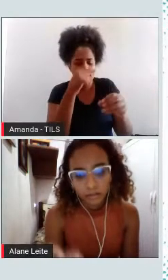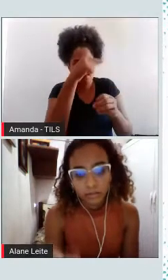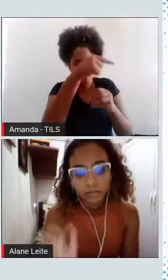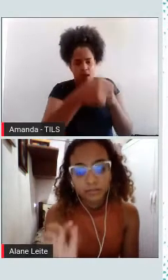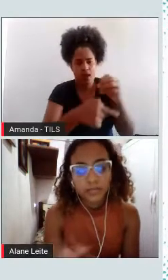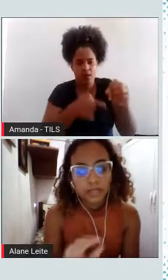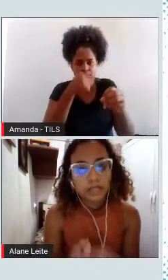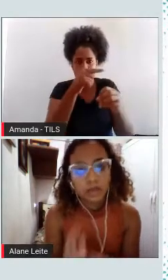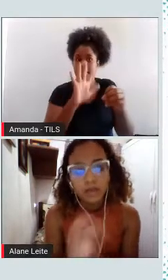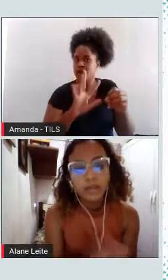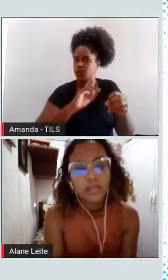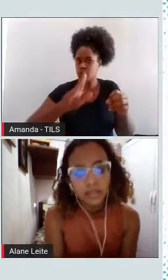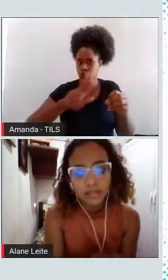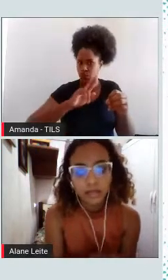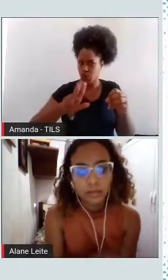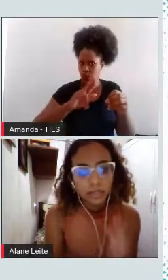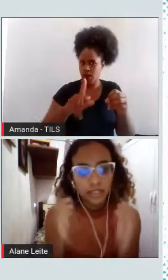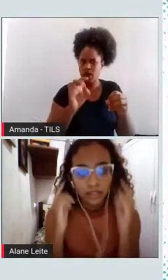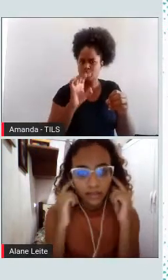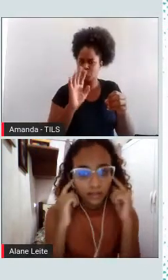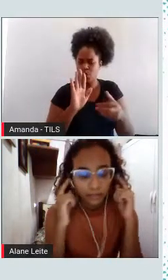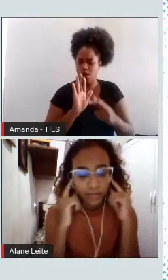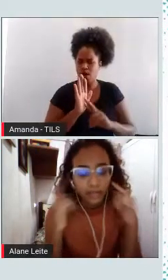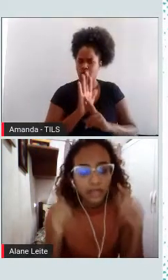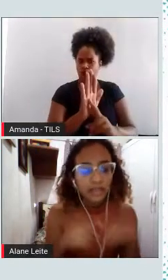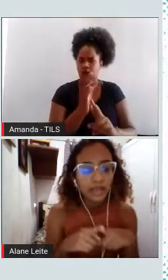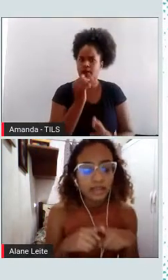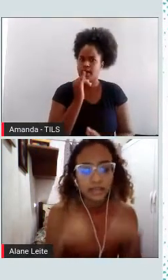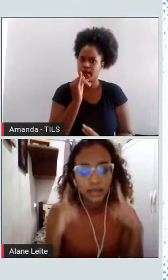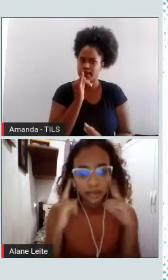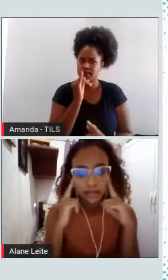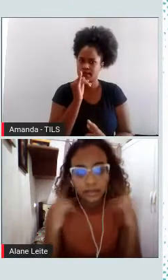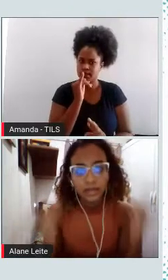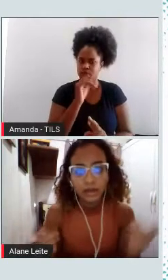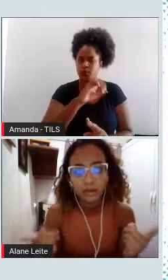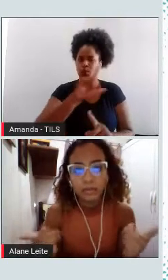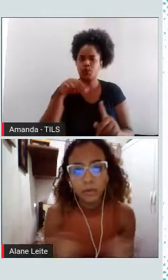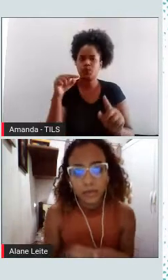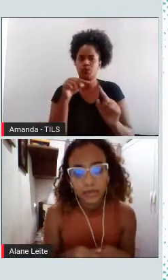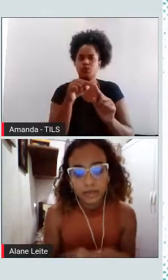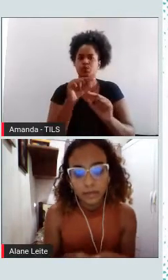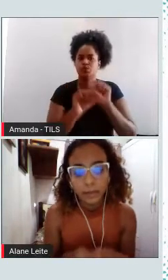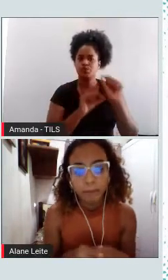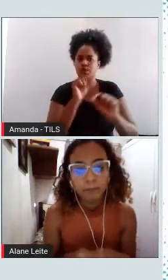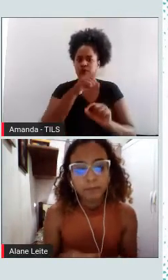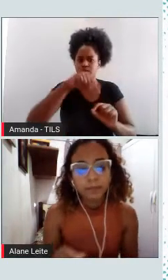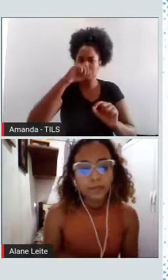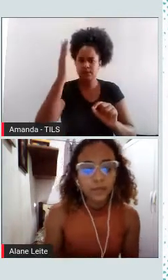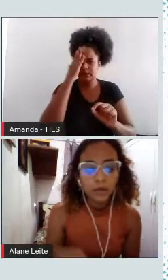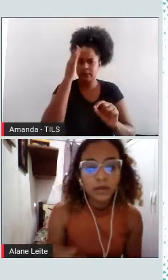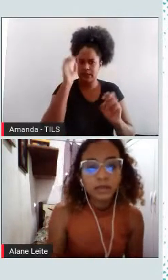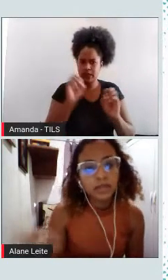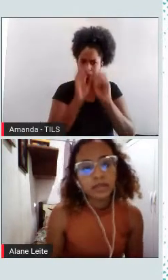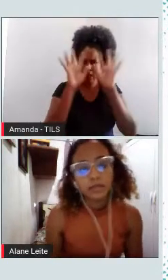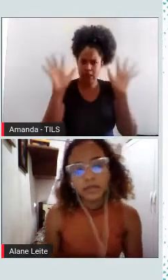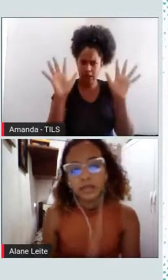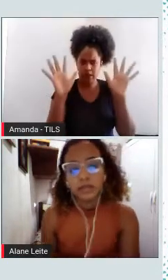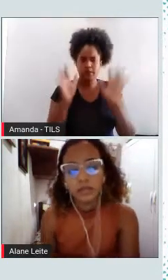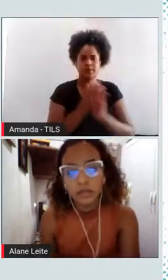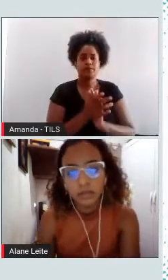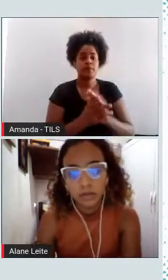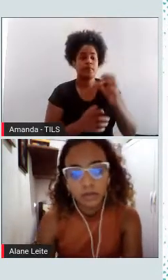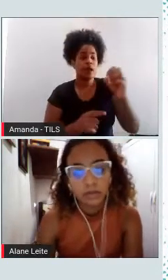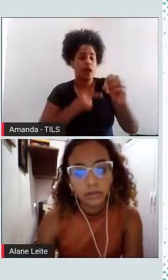é um átomo. Ele vai ser só uma representação, para a gente meio que assimilar um pouco mais, sabe? Um átomo, ele sempre